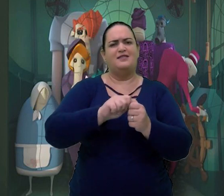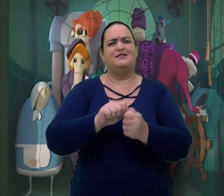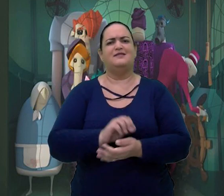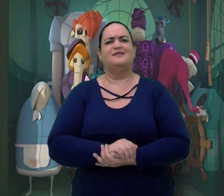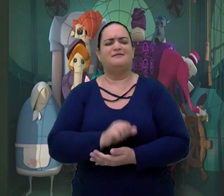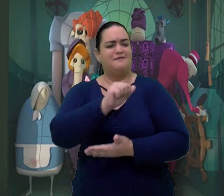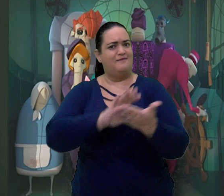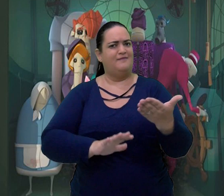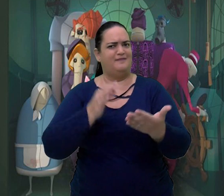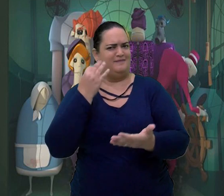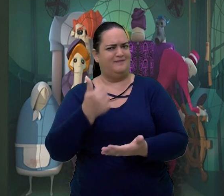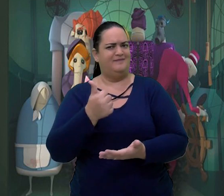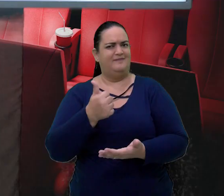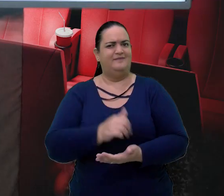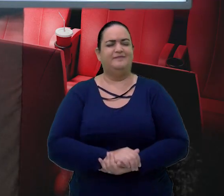na tua atividade.